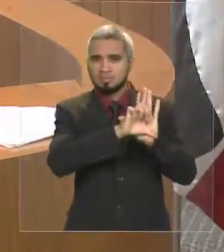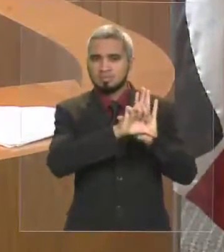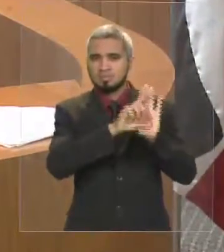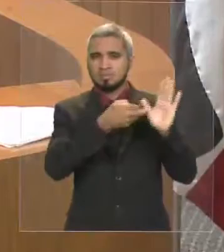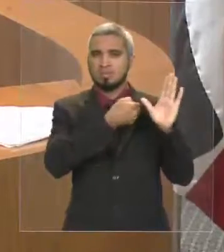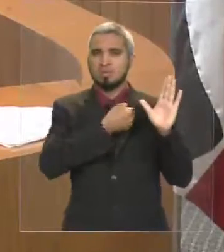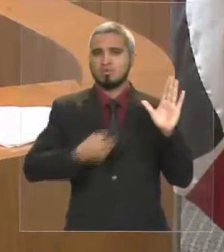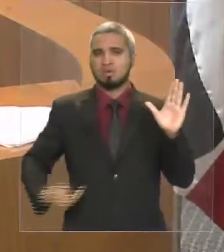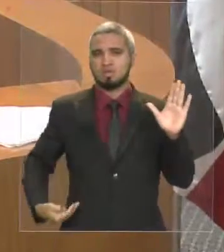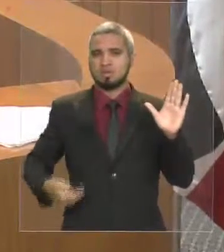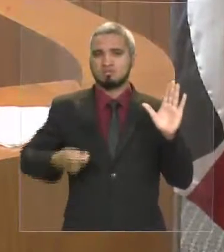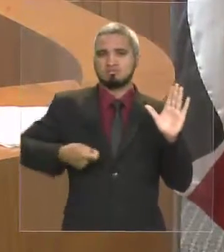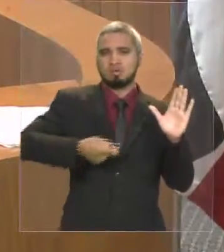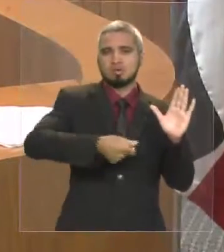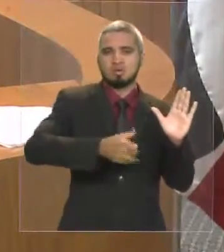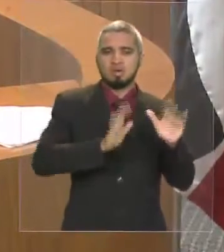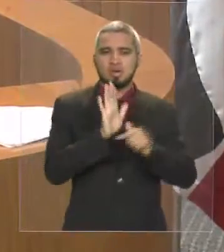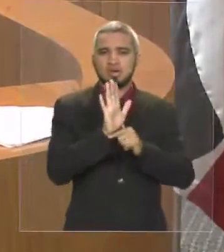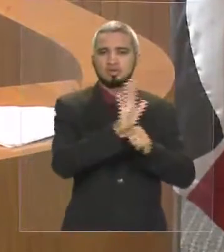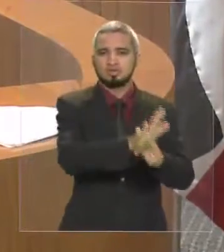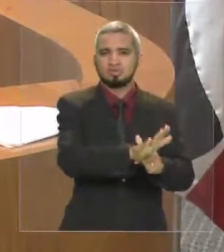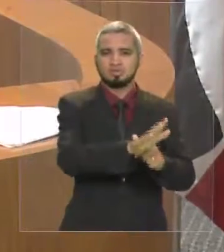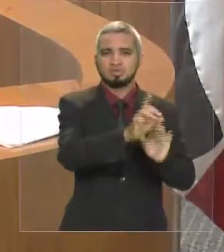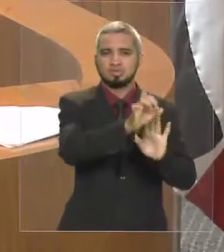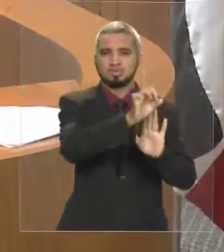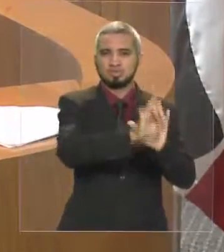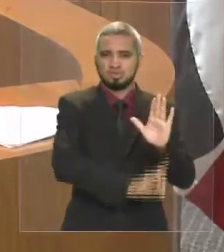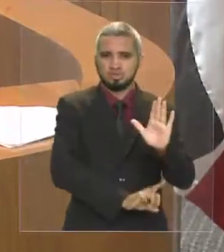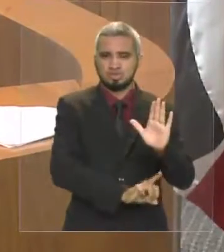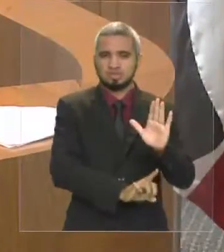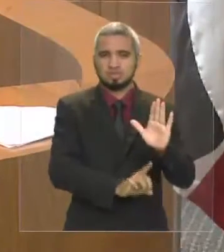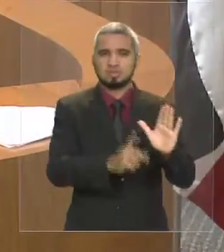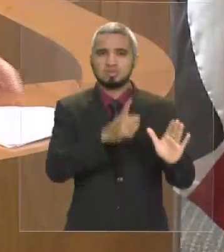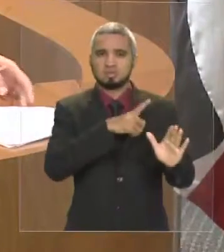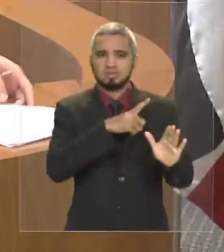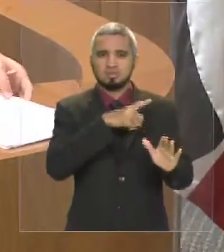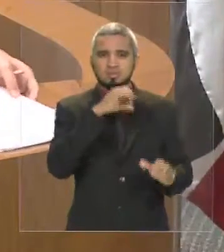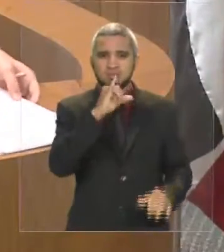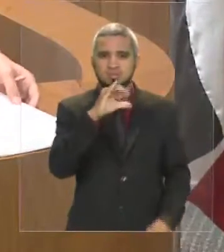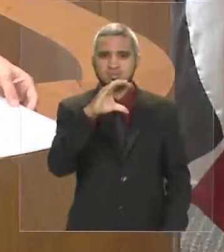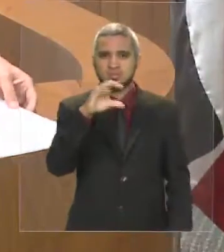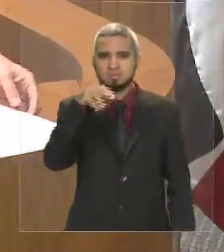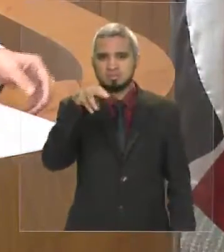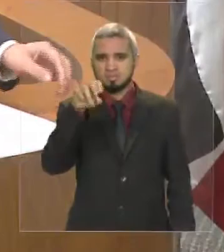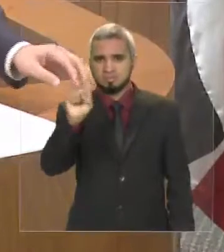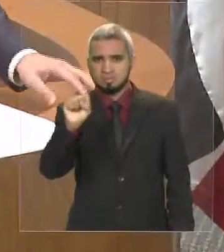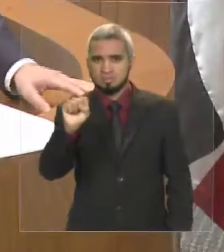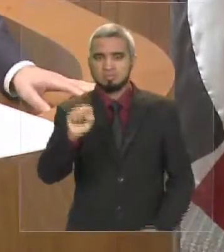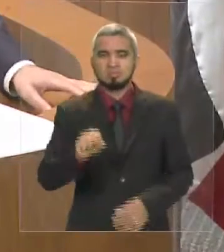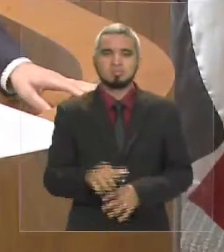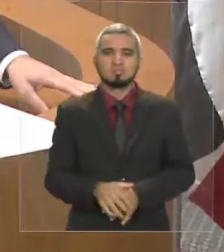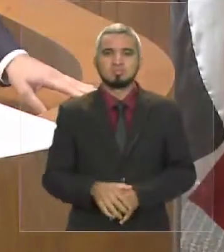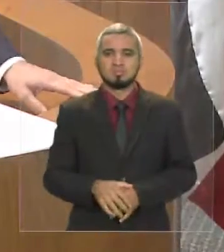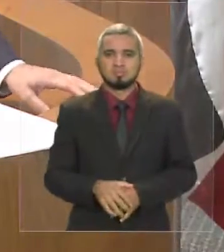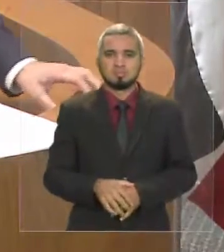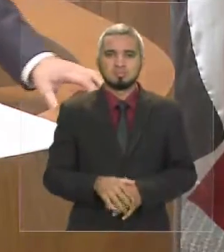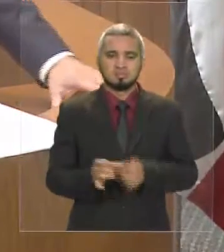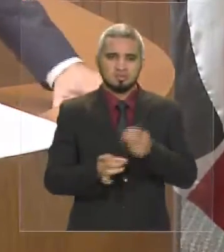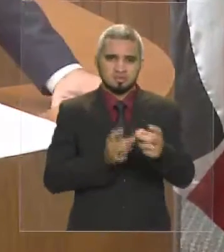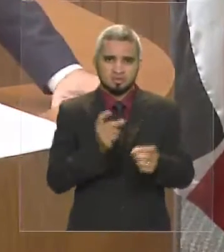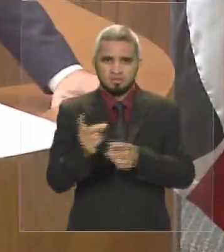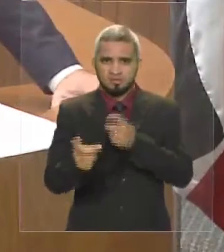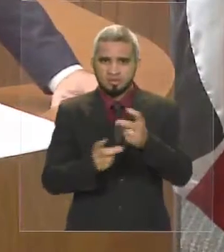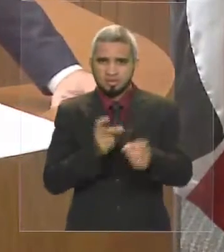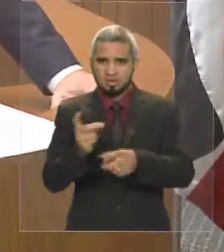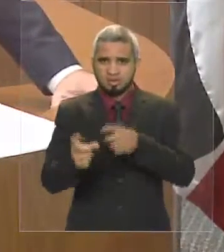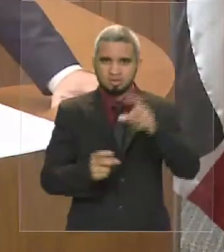Estado que dará a ela o direito de ter o seu ICMS no exercício do comércio atacadista